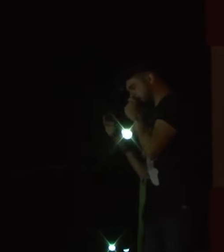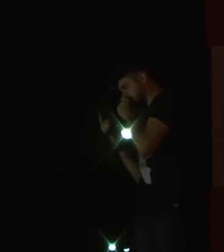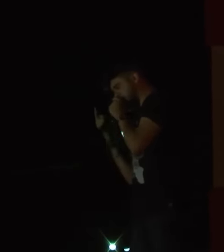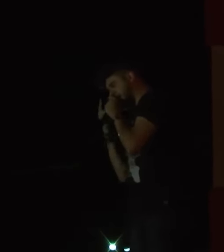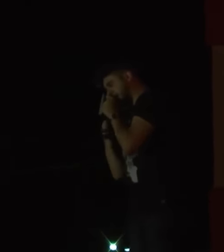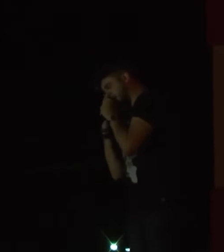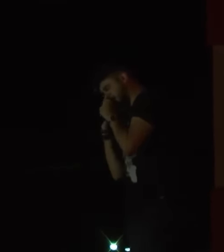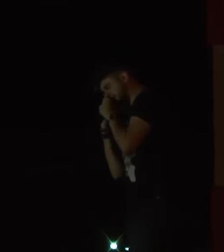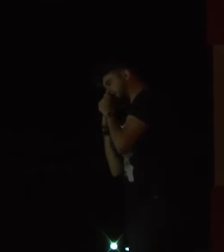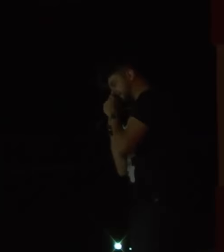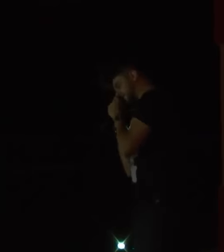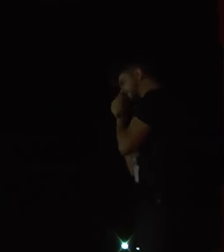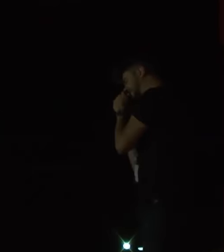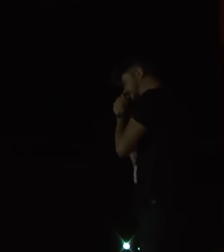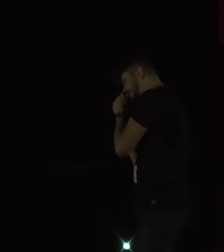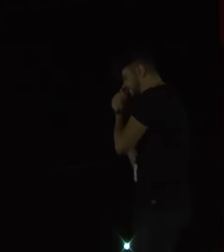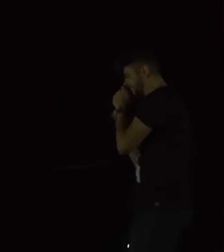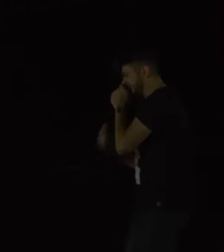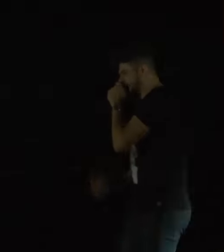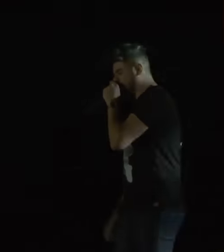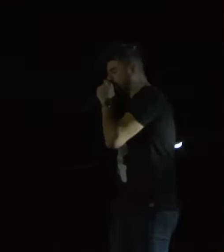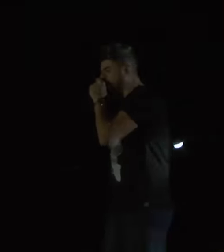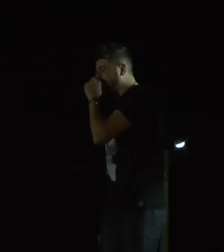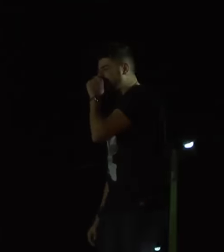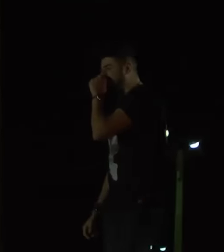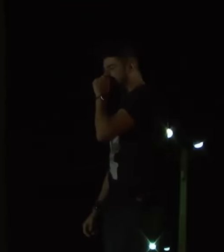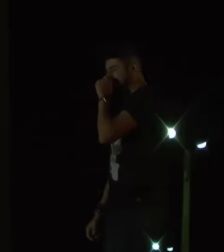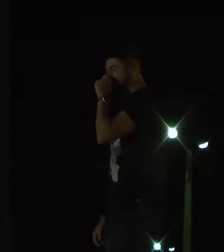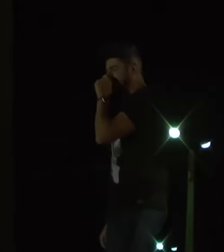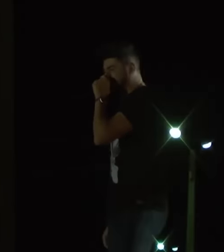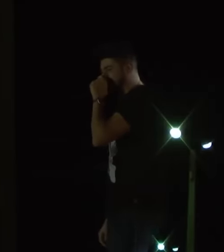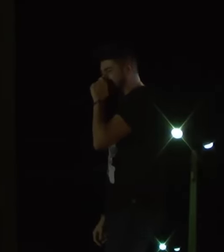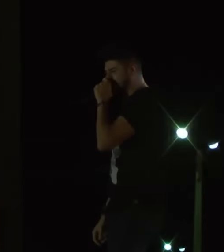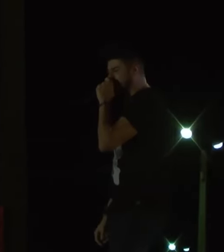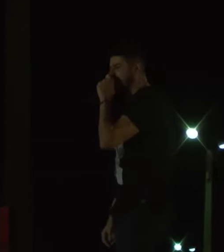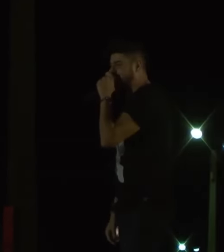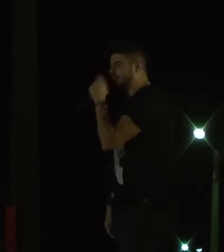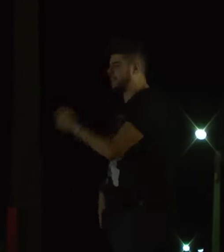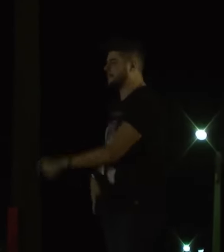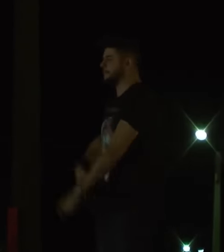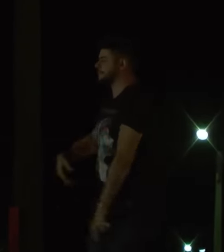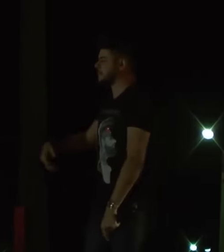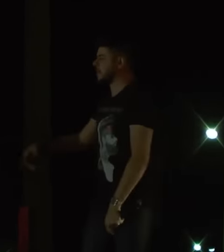cachaça e saudade mata, oh, oh, se mata.